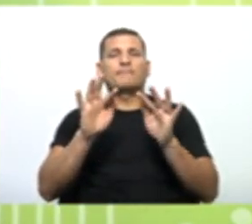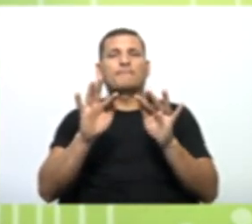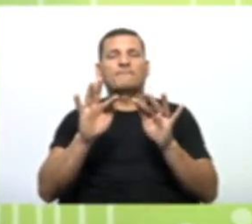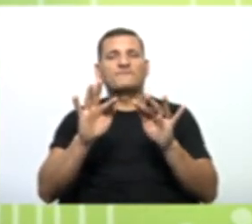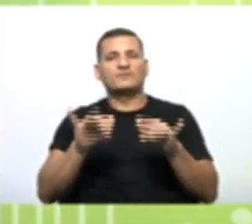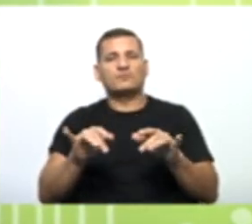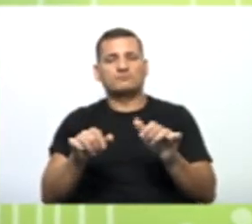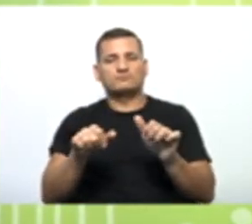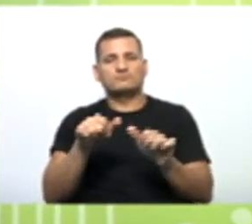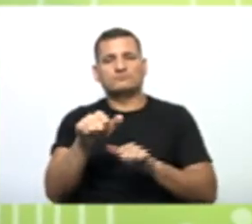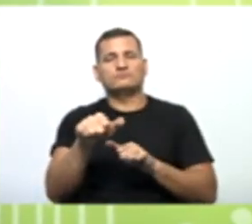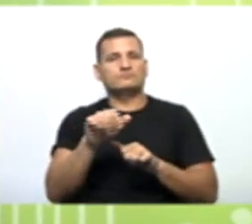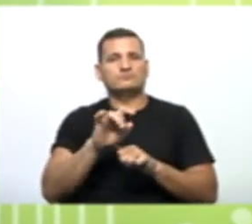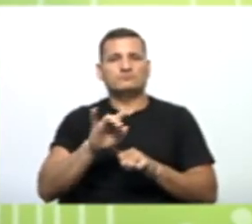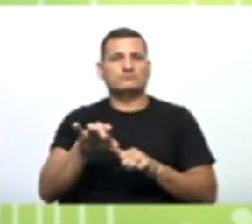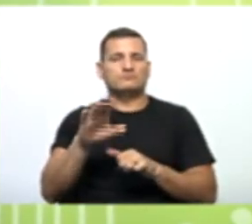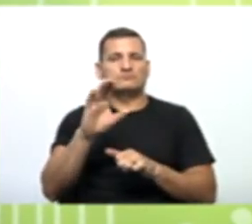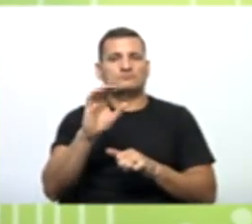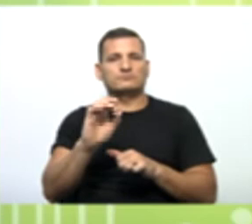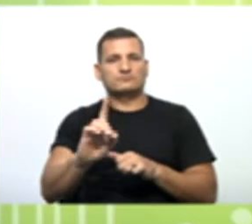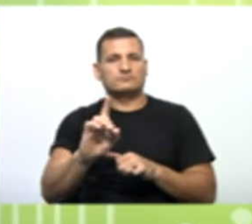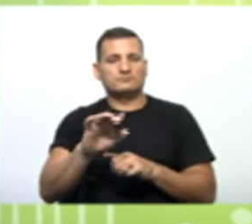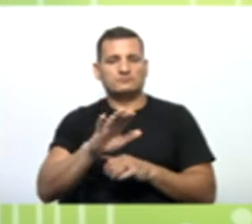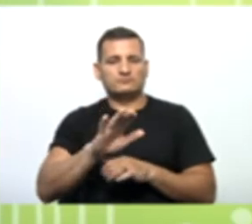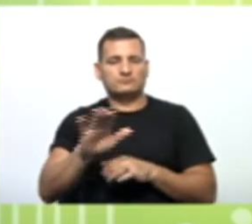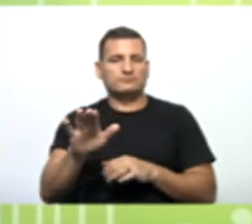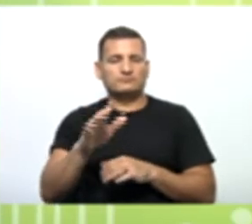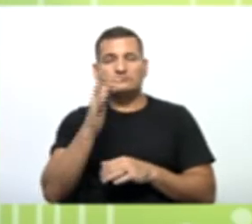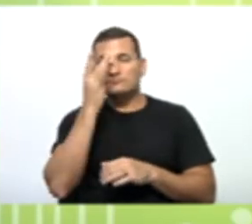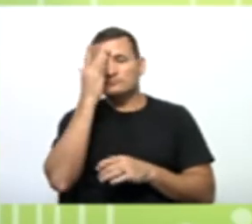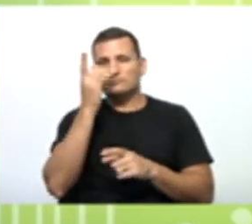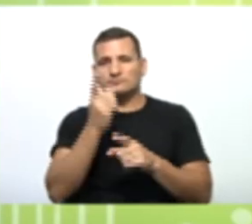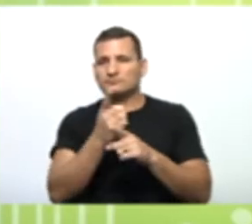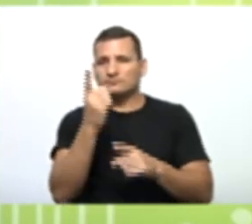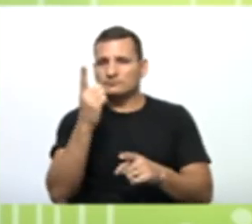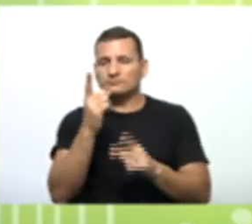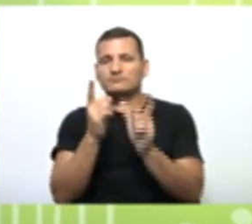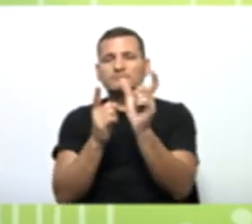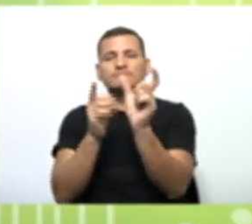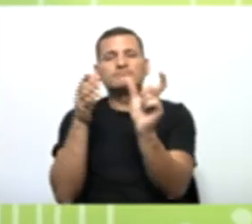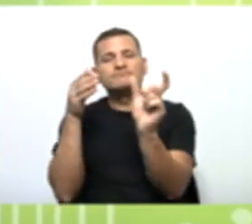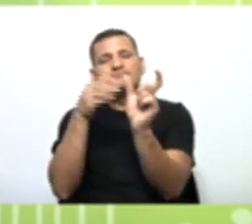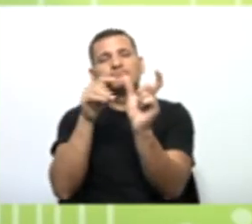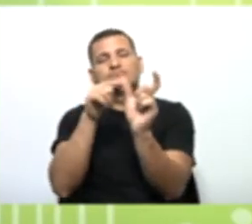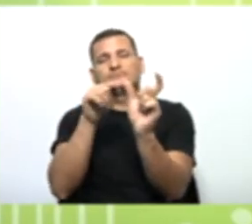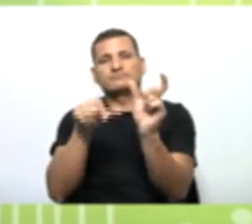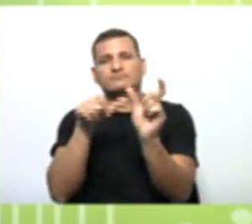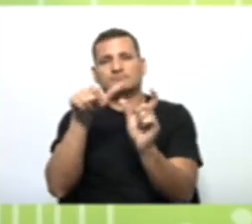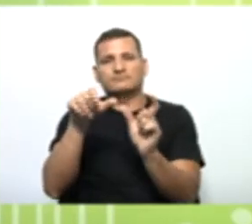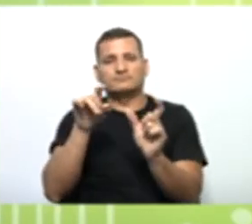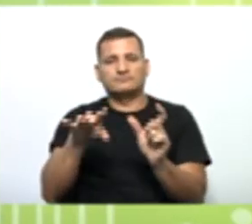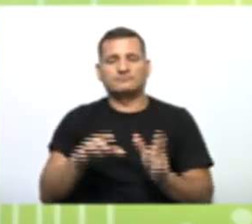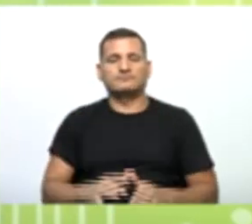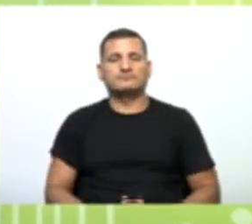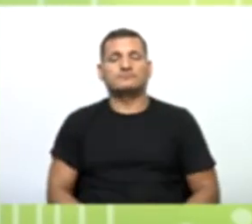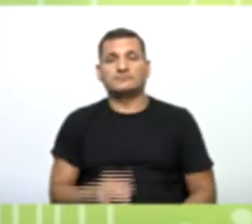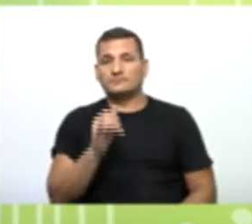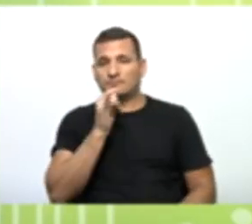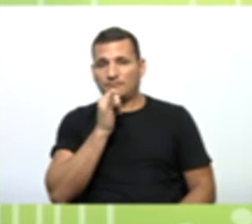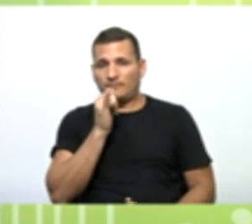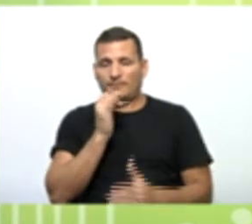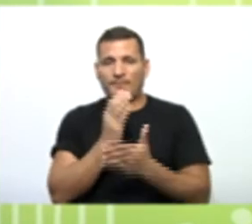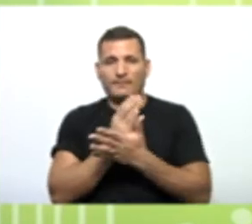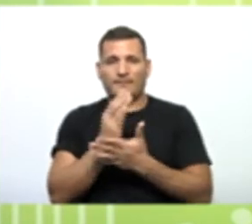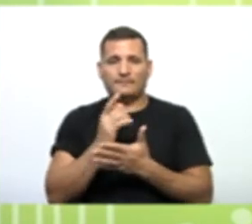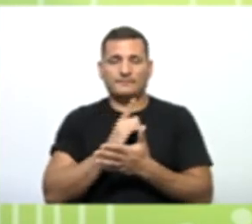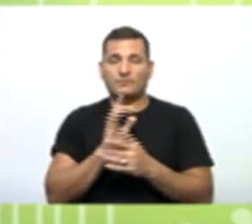no final. Fica mais fácil para vocês aí identificar. Eu tenho aqui alguns exemplos já, vou mostrar de